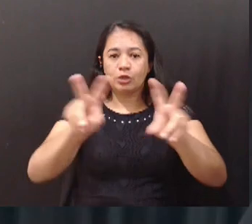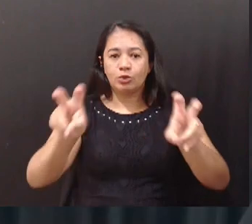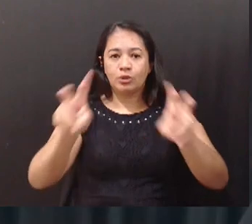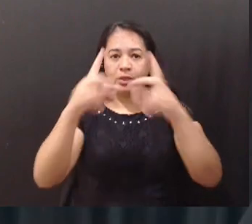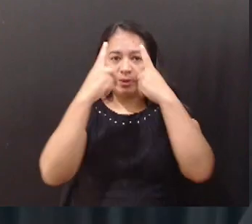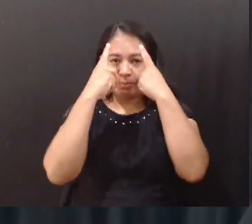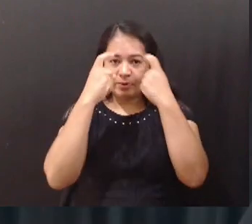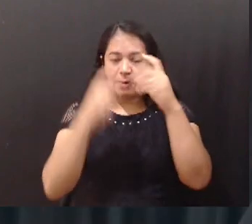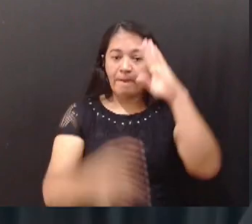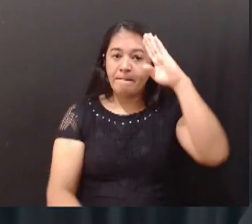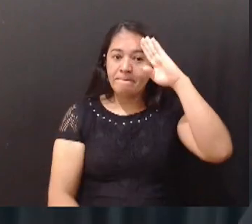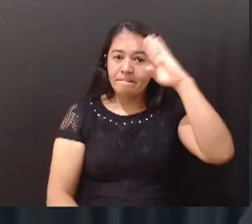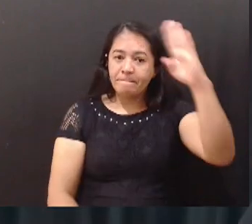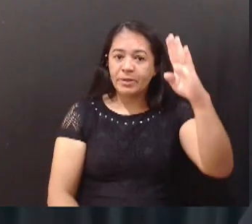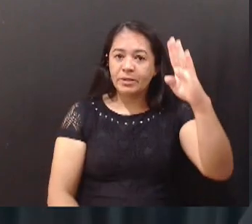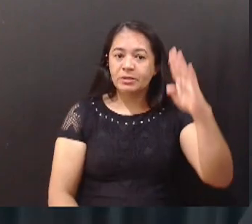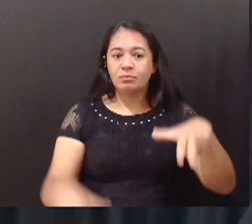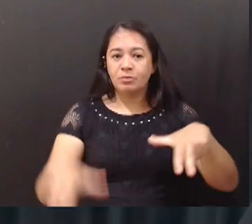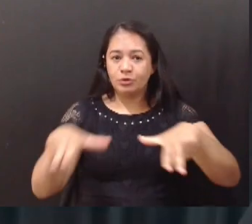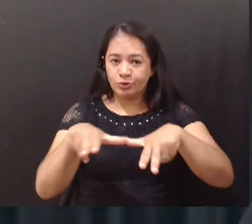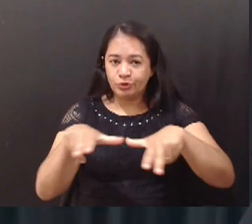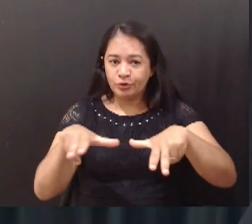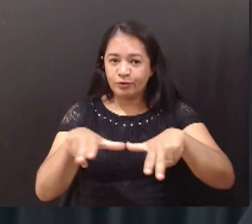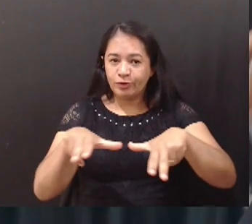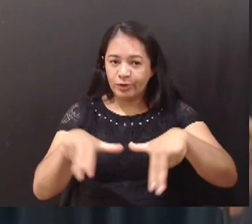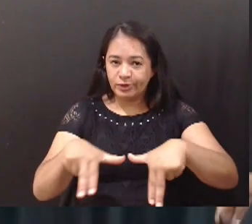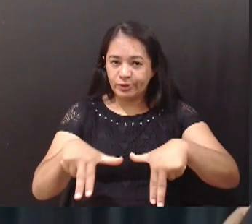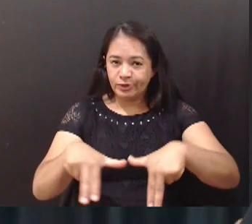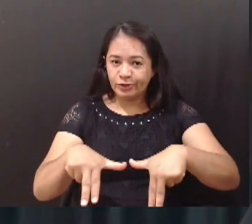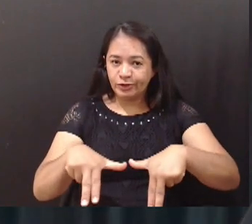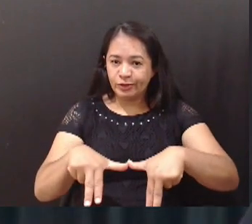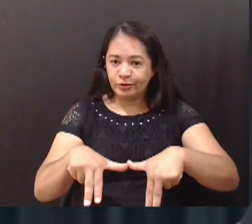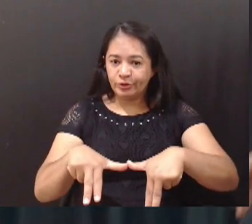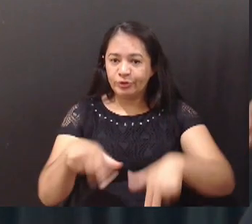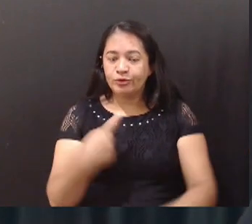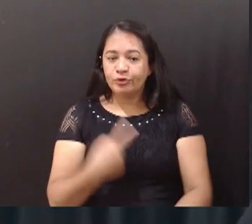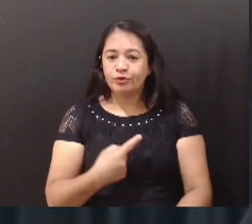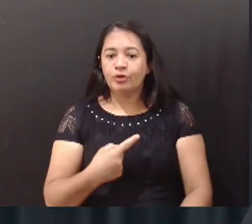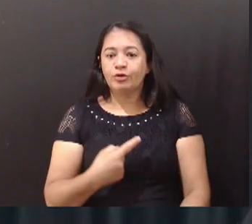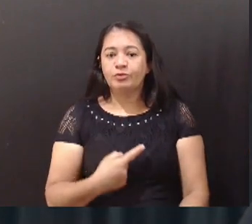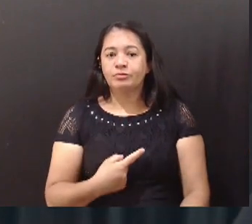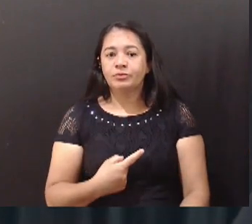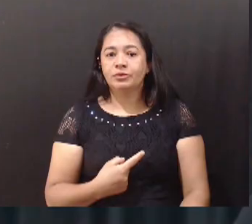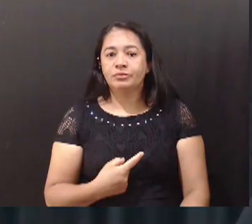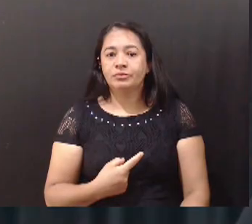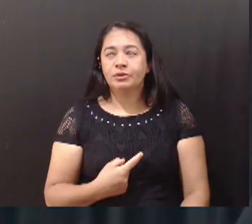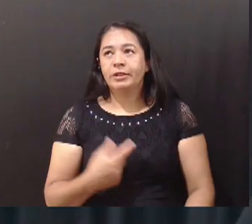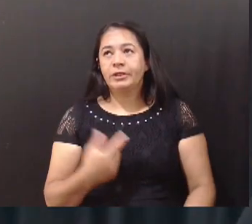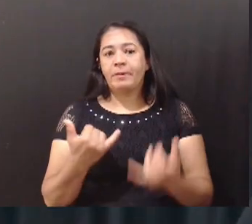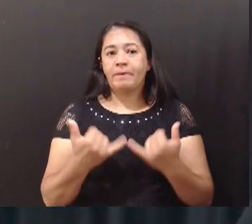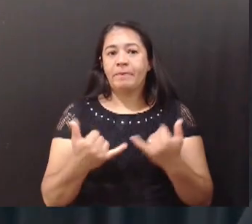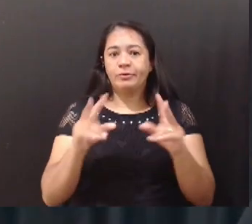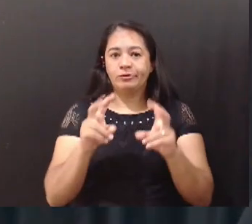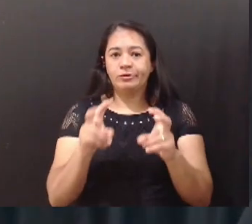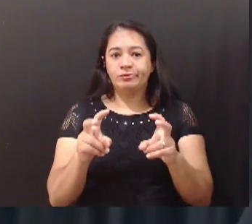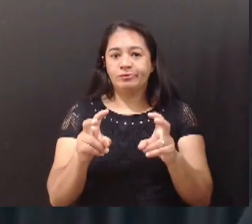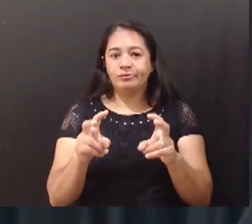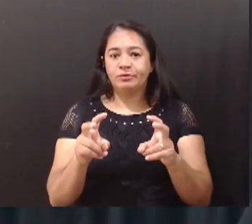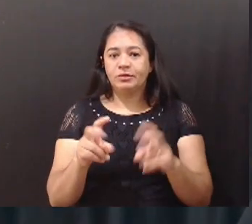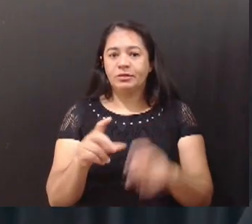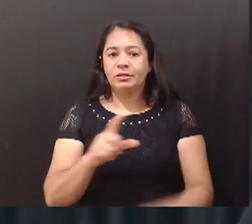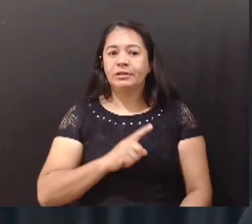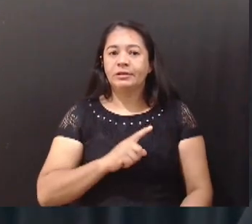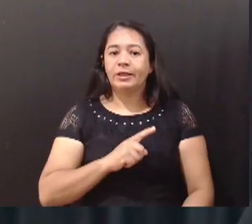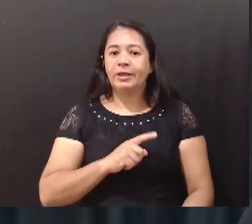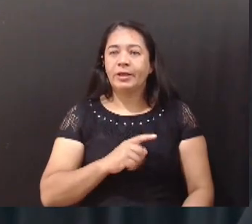violência de gênero, a gente tem... eu sei que é um termo clichê, batido, mas a gente tem muitas camadas, é um assunto